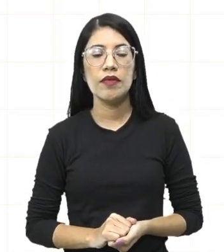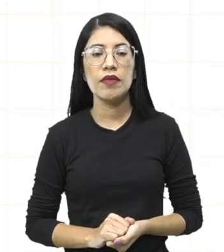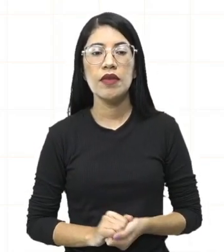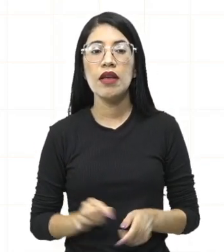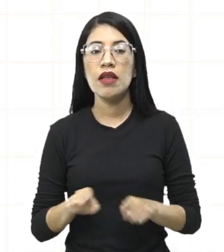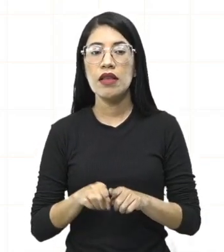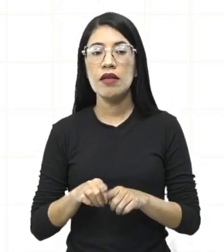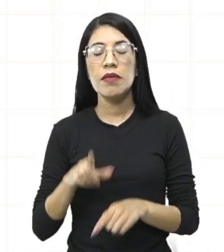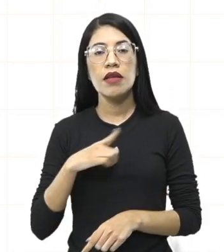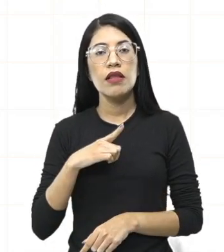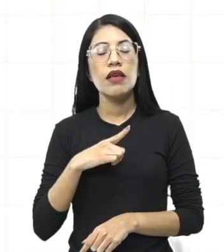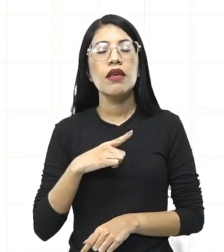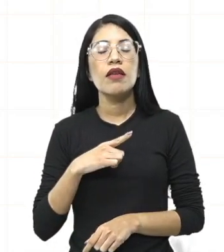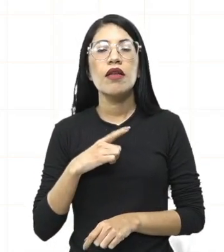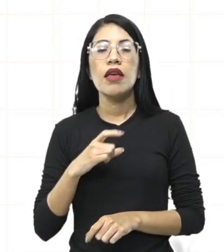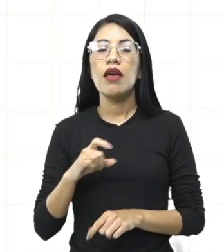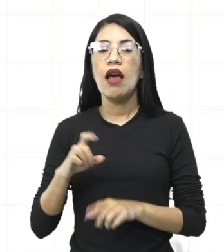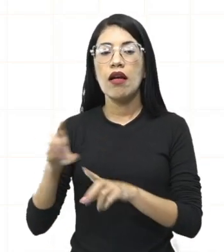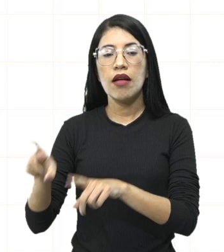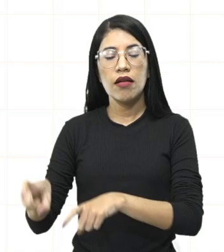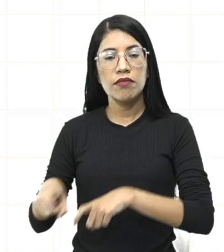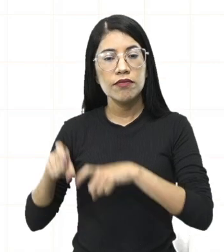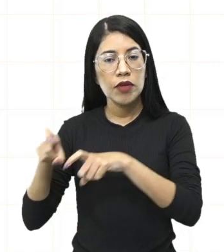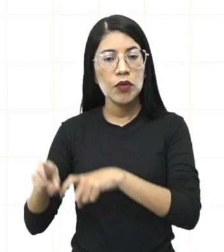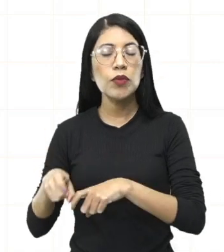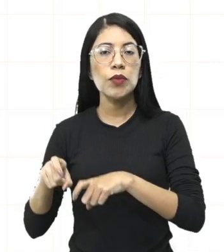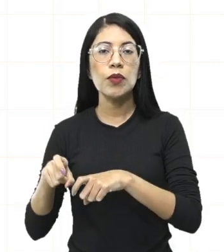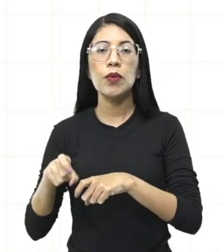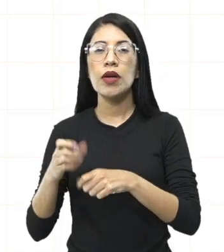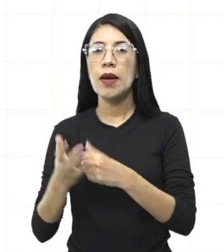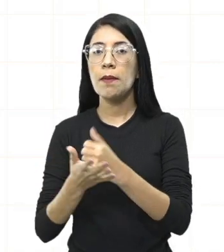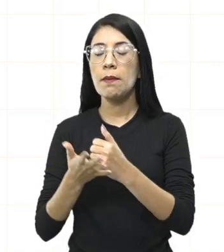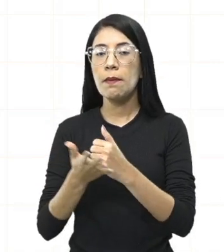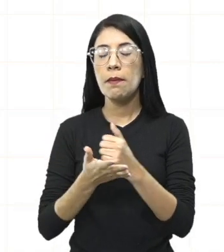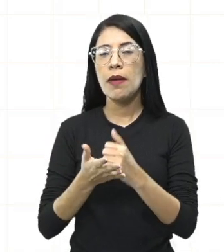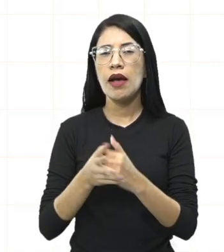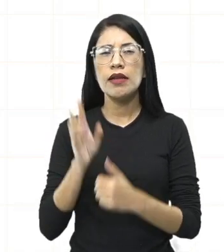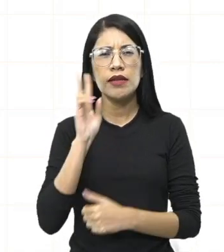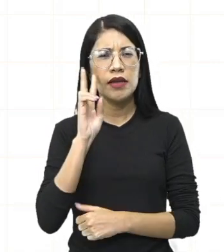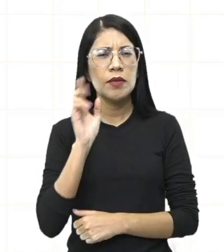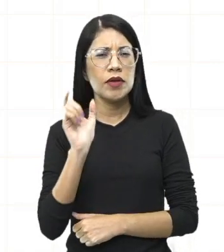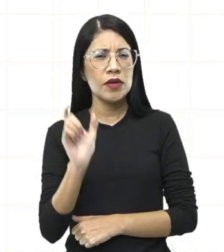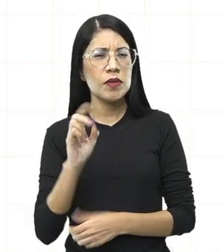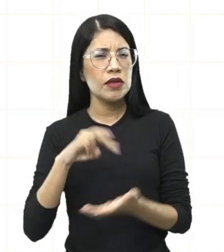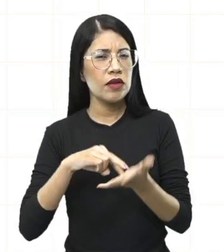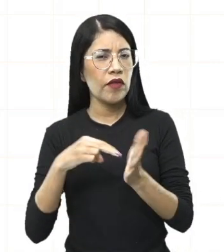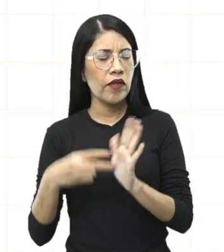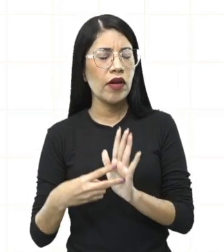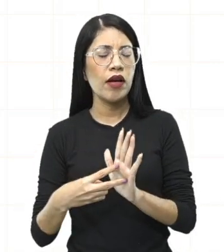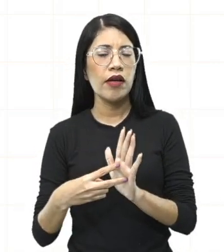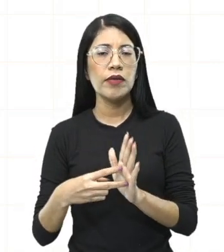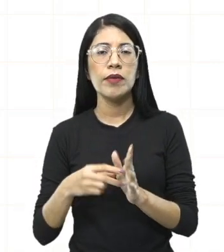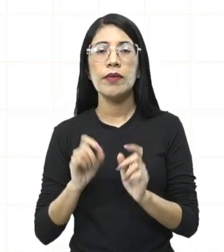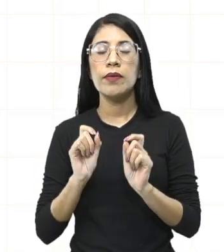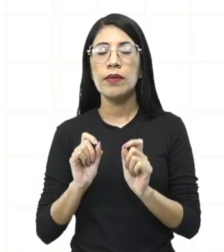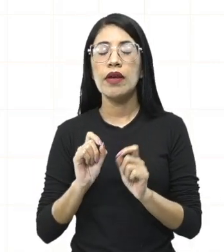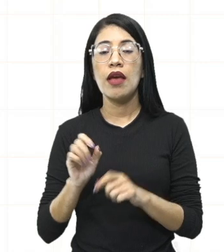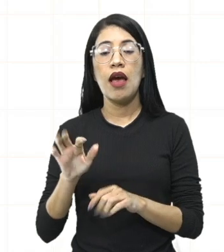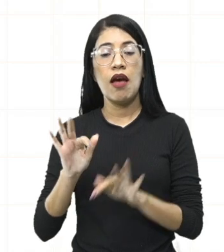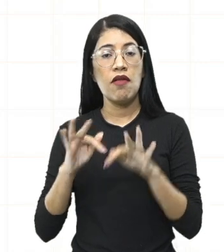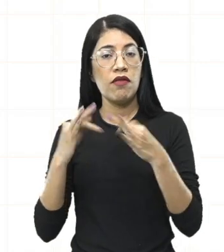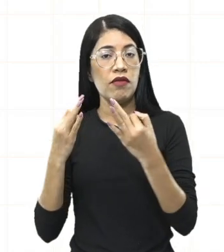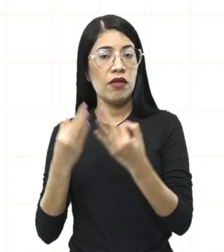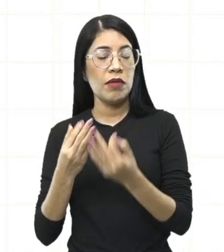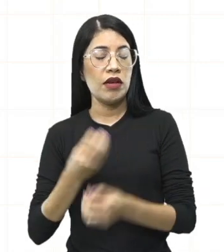a agricultura de subsistência. Lembram que aí a agricultura de subsistência é onde aquela